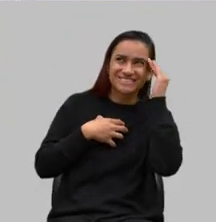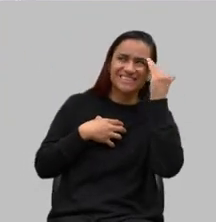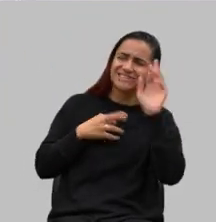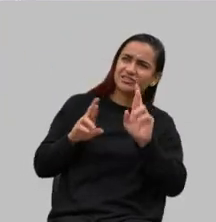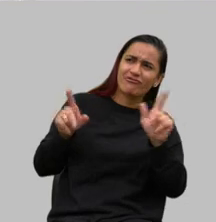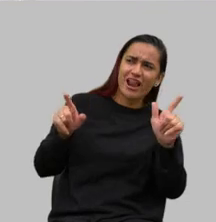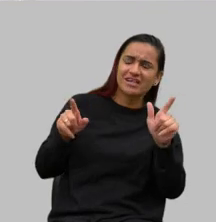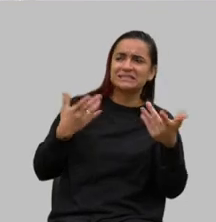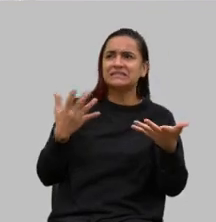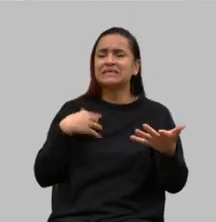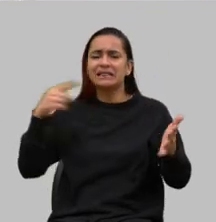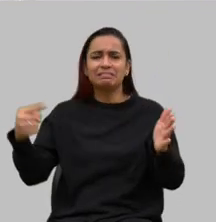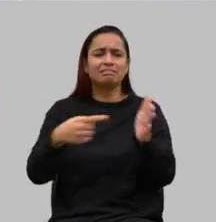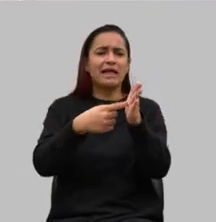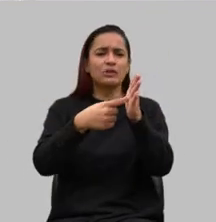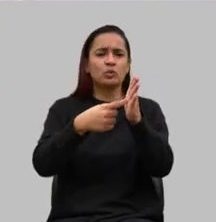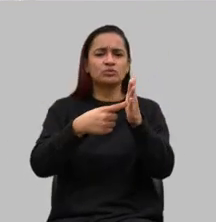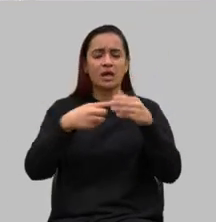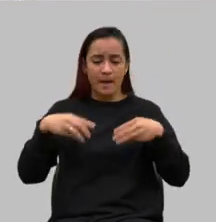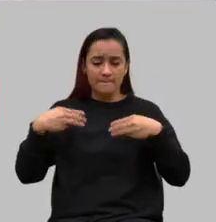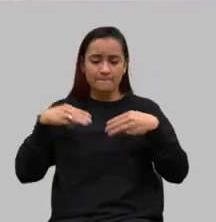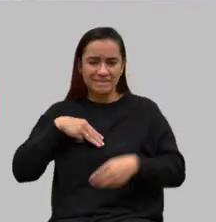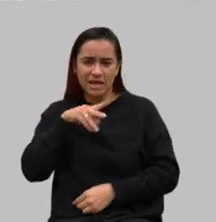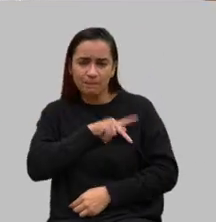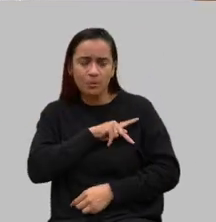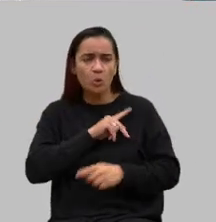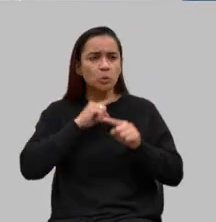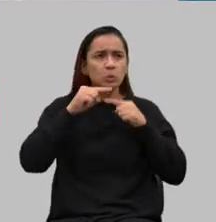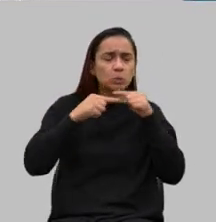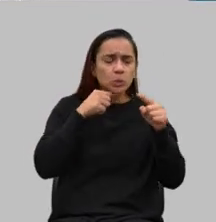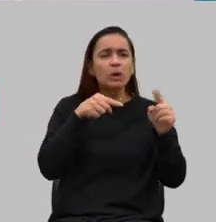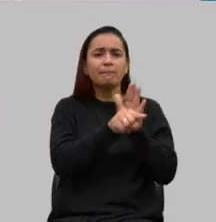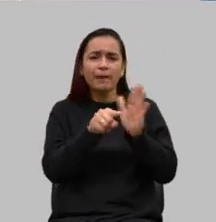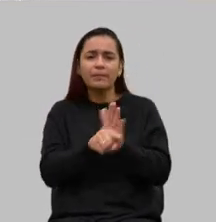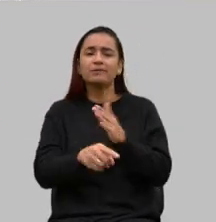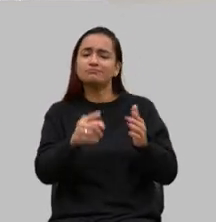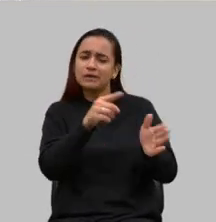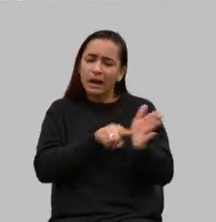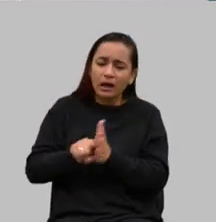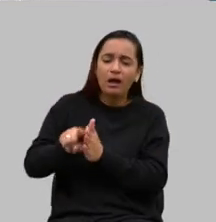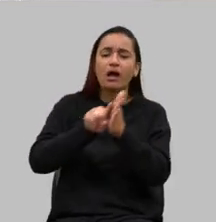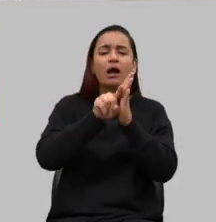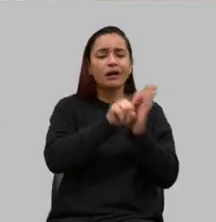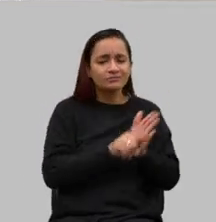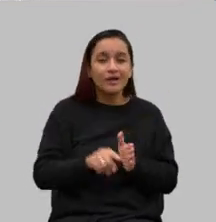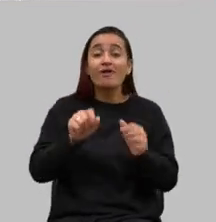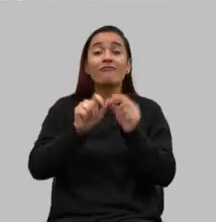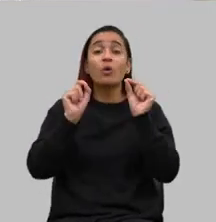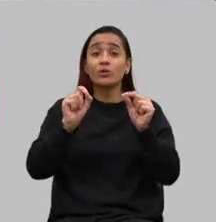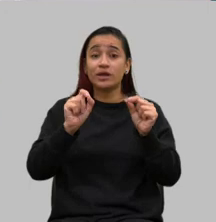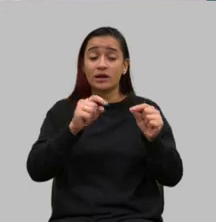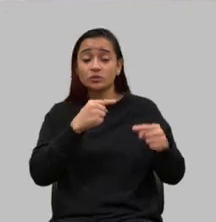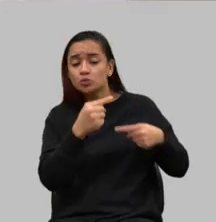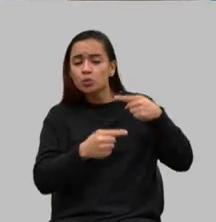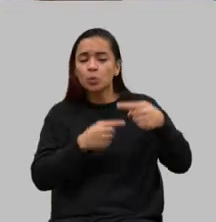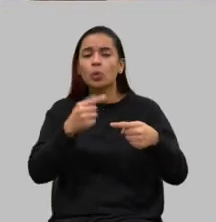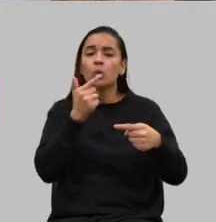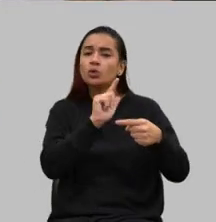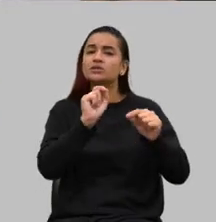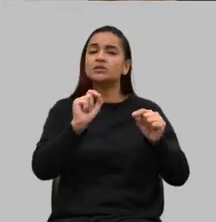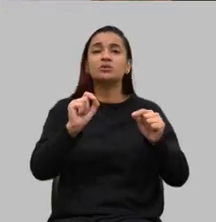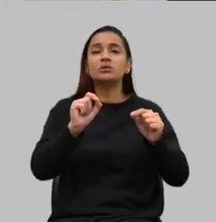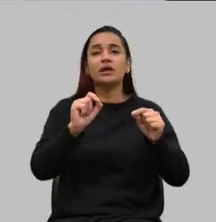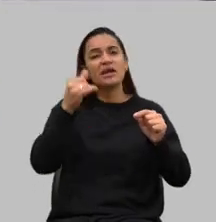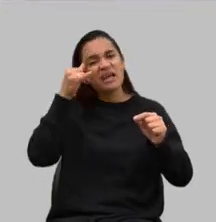Ministério Público questiona e a gente fica com essa questionamento eh fazendo com que realmente as coisas não andem no Estado